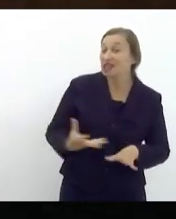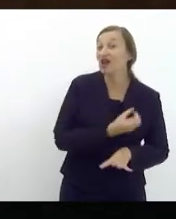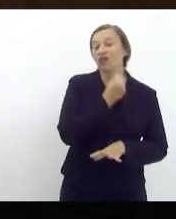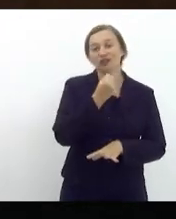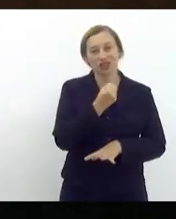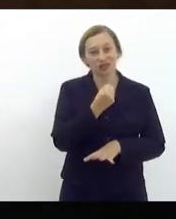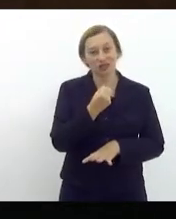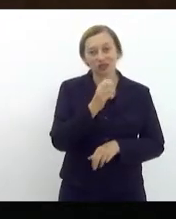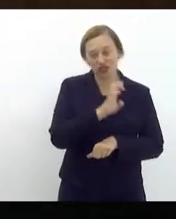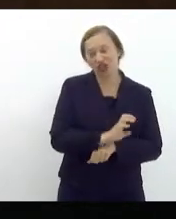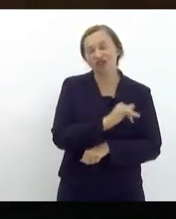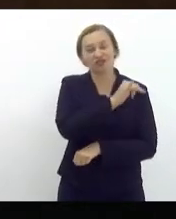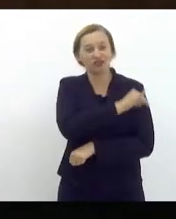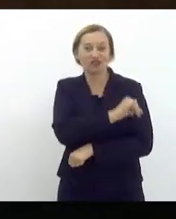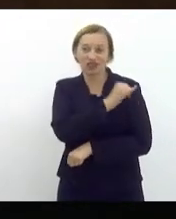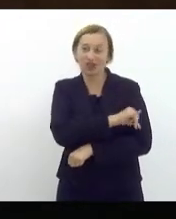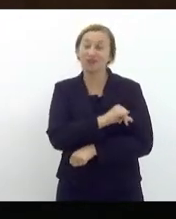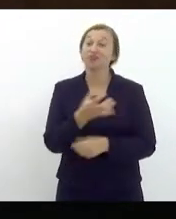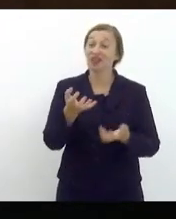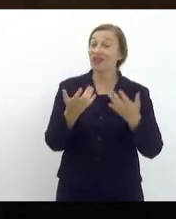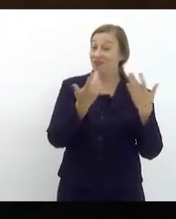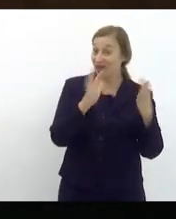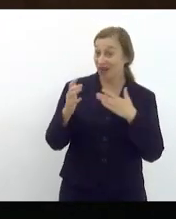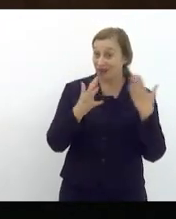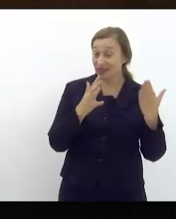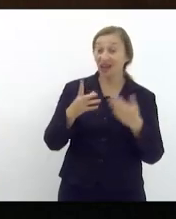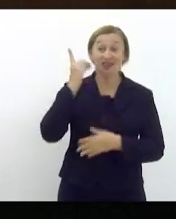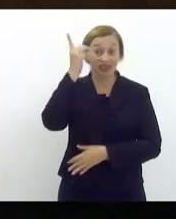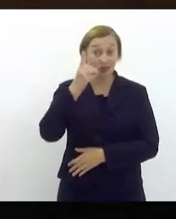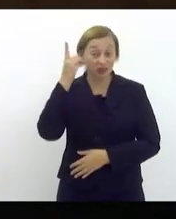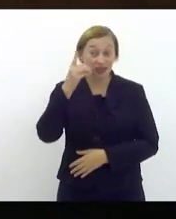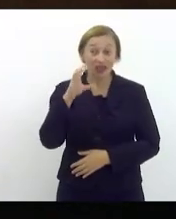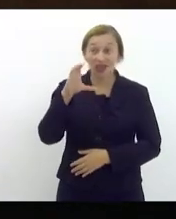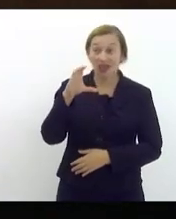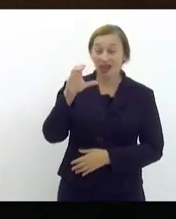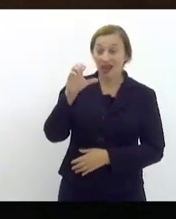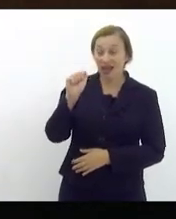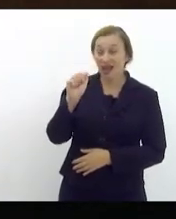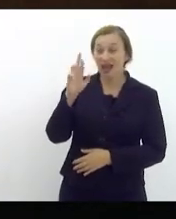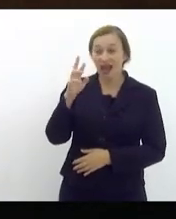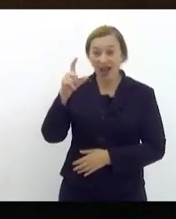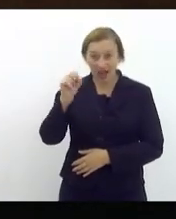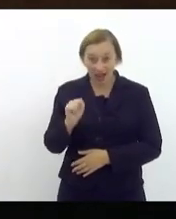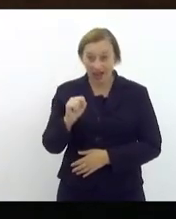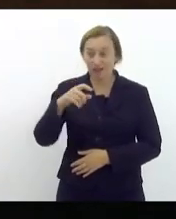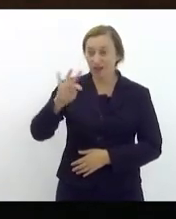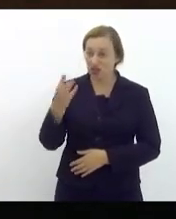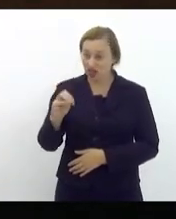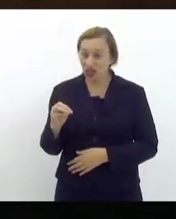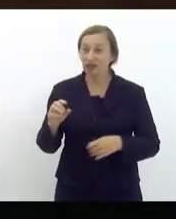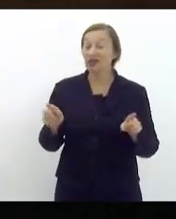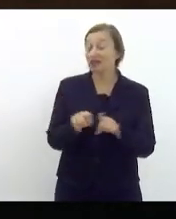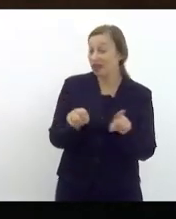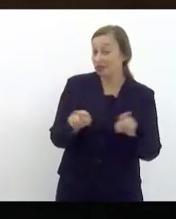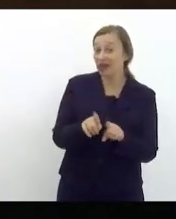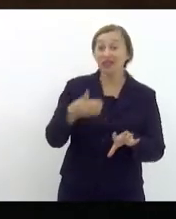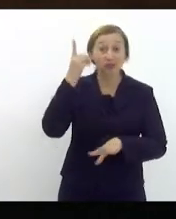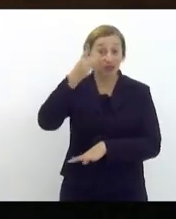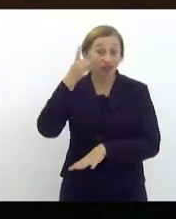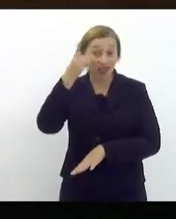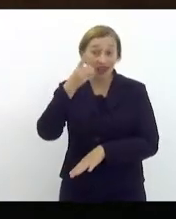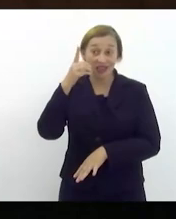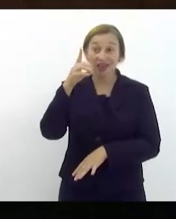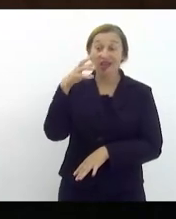para o estado do Rio de Janeiro eu quero que saudar a deputada Carla Machado pela iniciativa Mas acima de tudo o deputado Renata